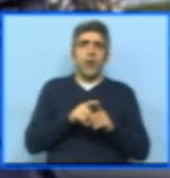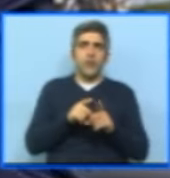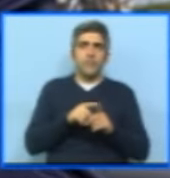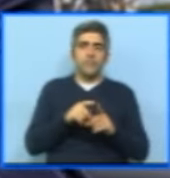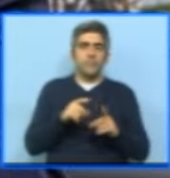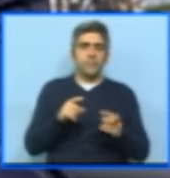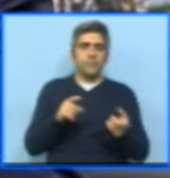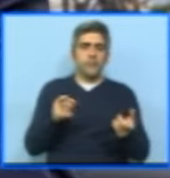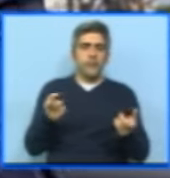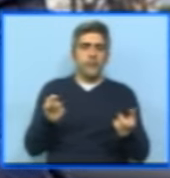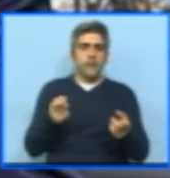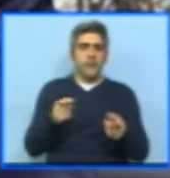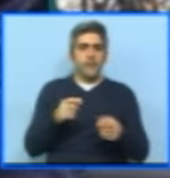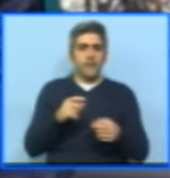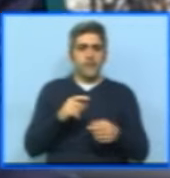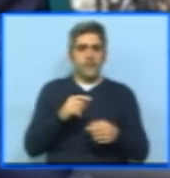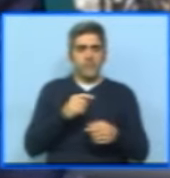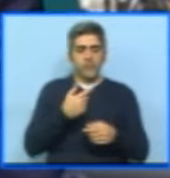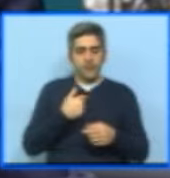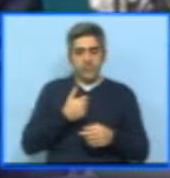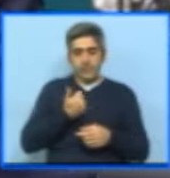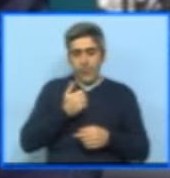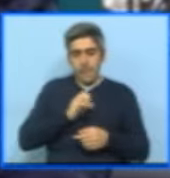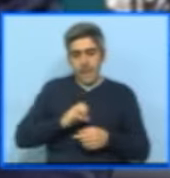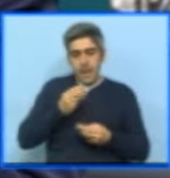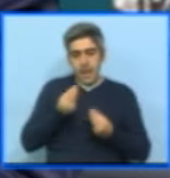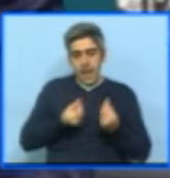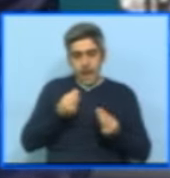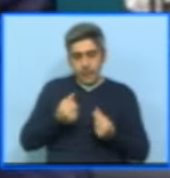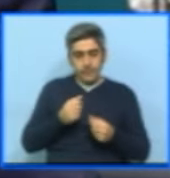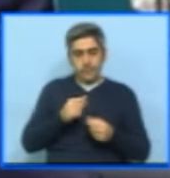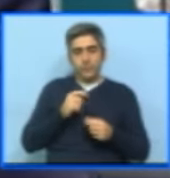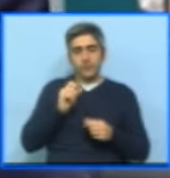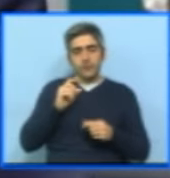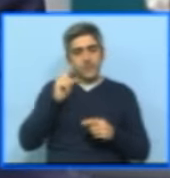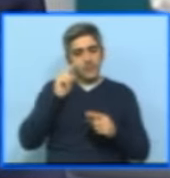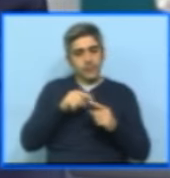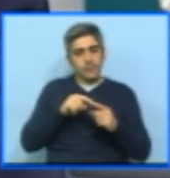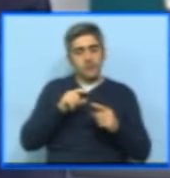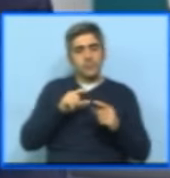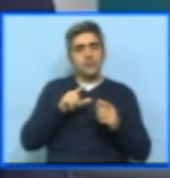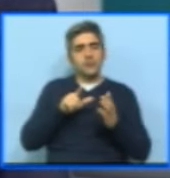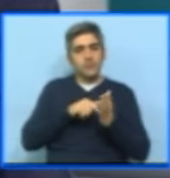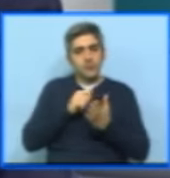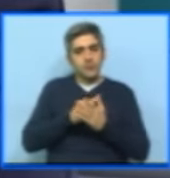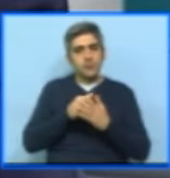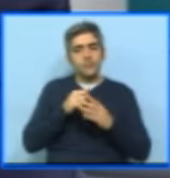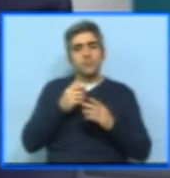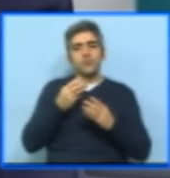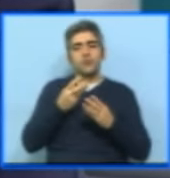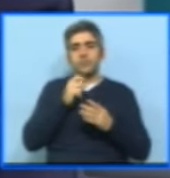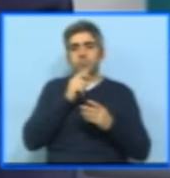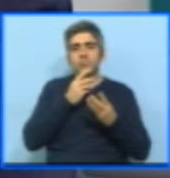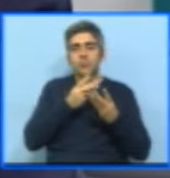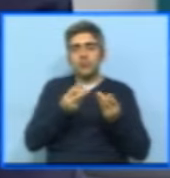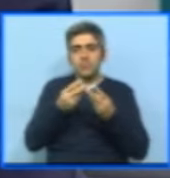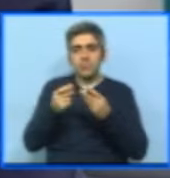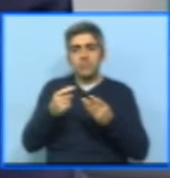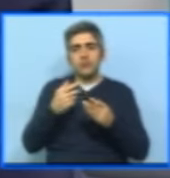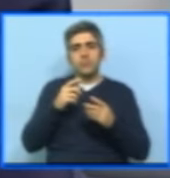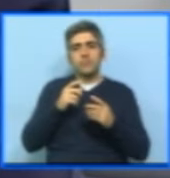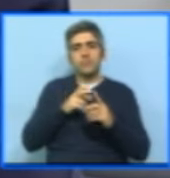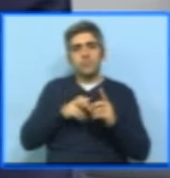digamos, dispor sempre à nossa boa maneira e ultrapassar sempre as hipóteses de solução. E por isso eu